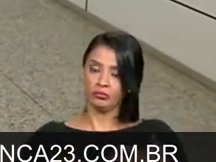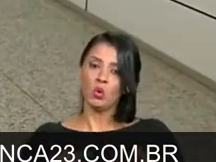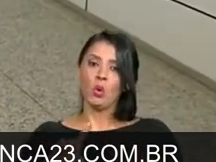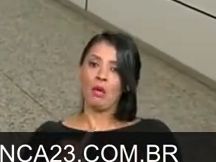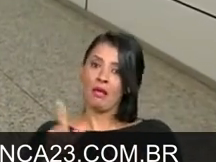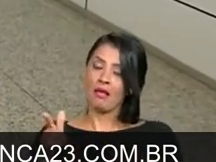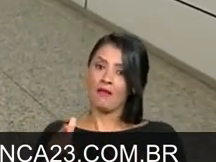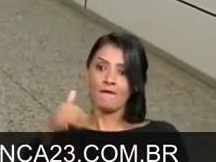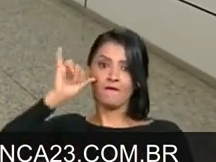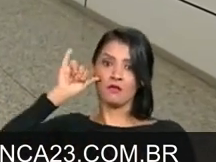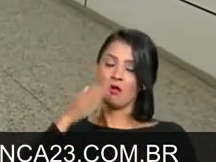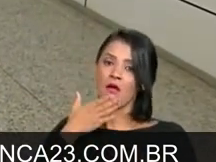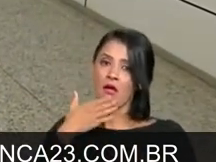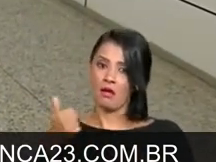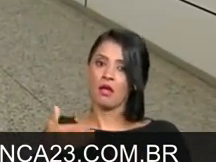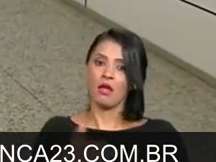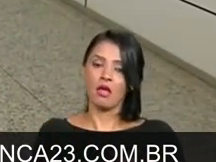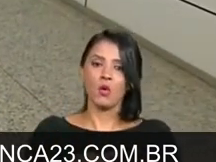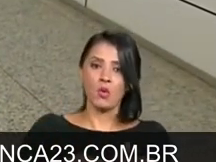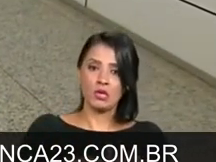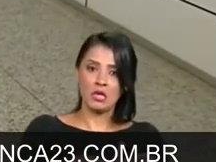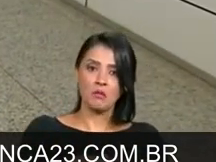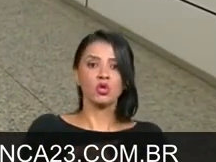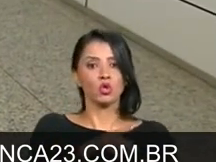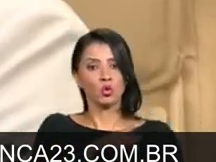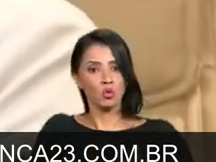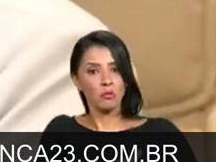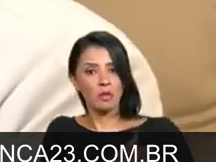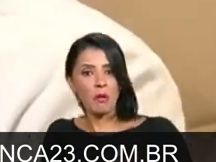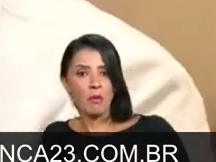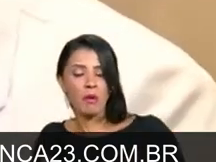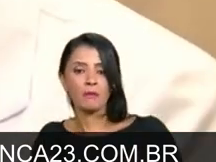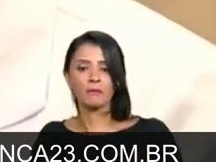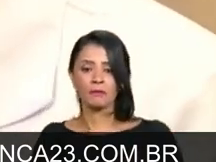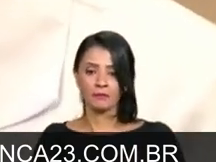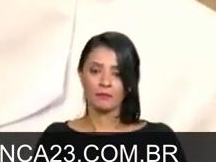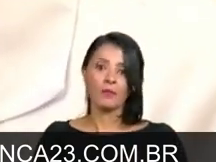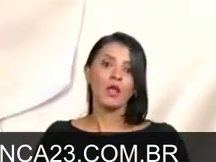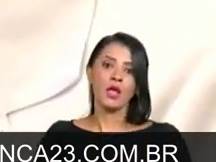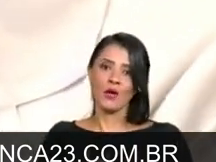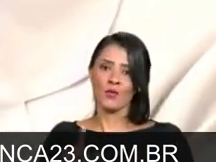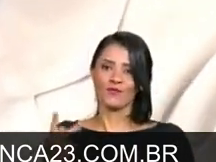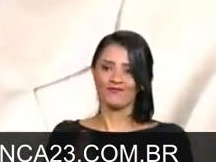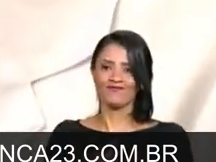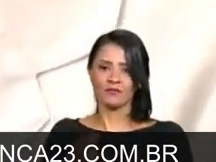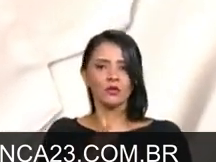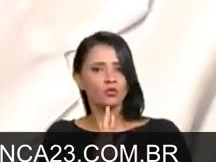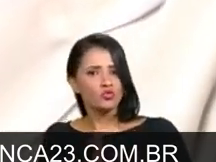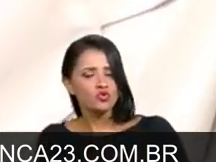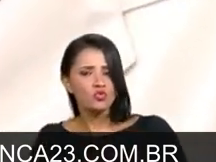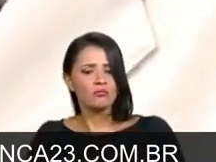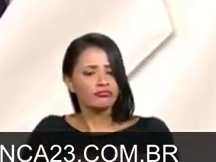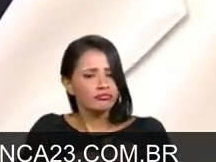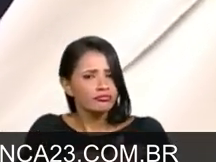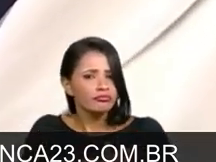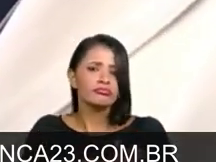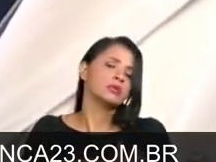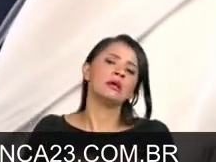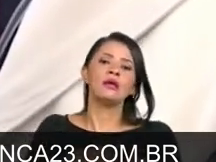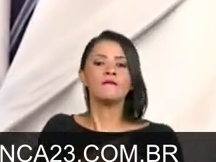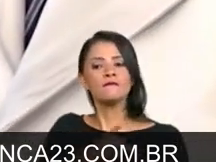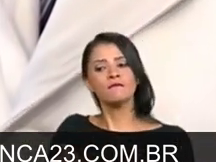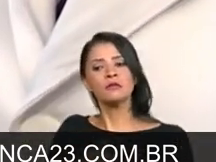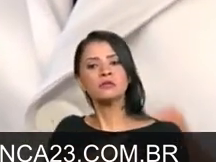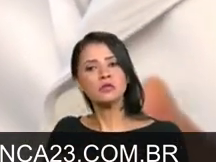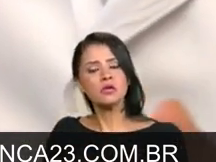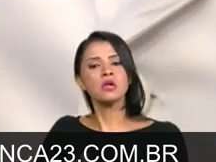a prevenção passa pelos exames periódicos. Foi exatamente manter a rotina de exames e as visitas